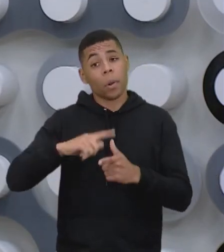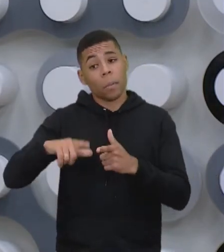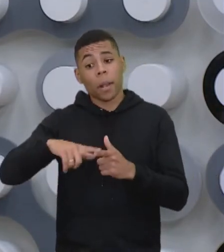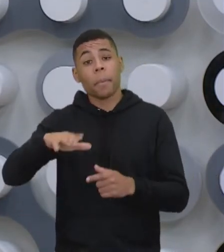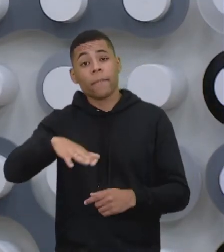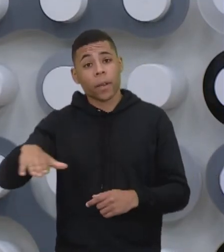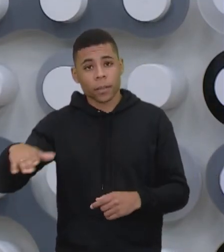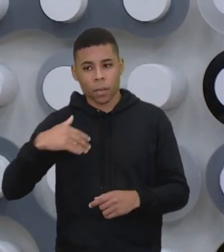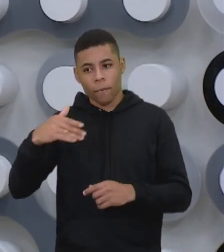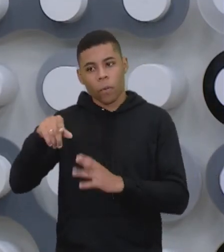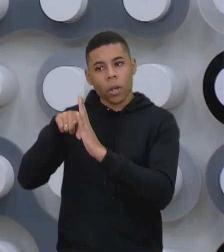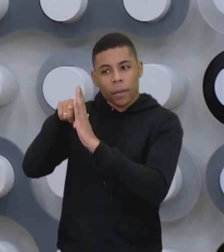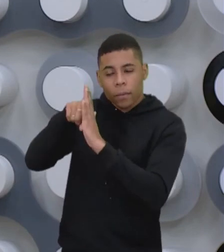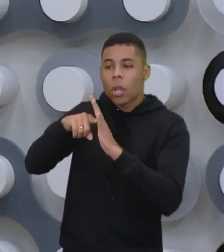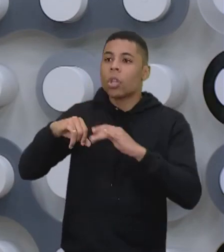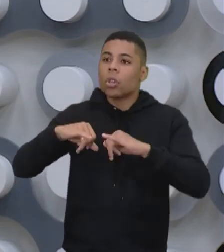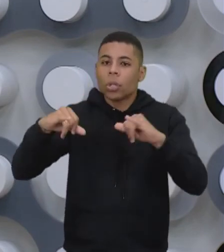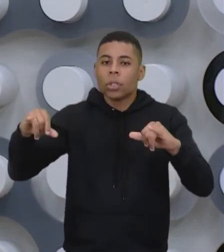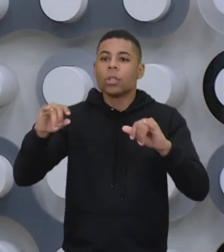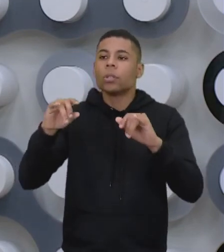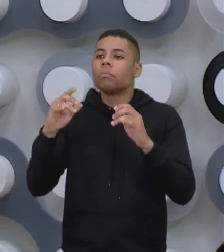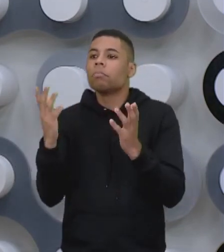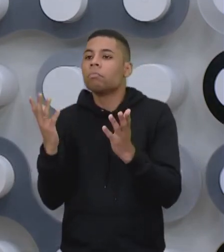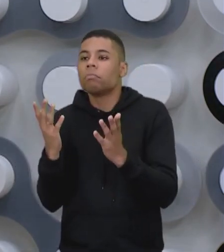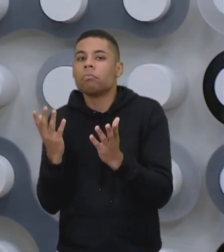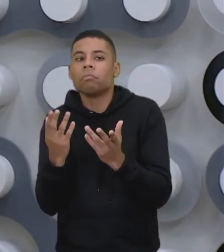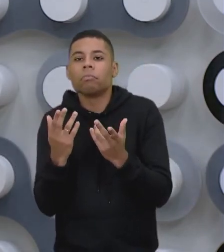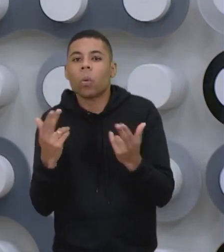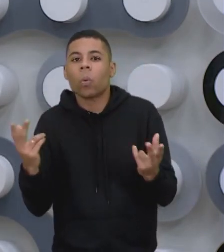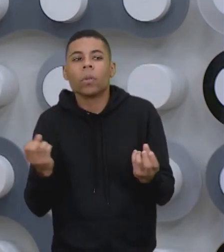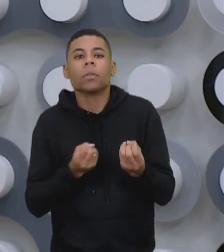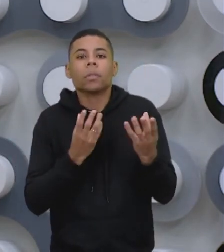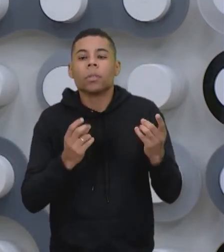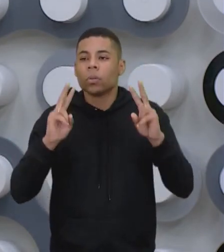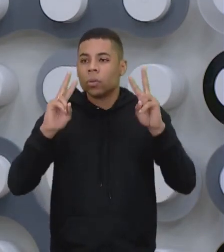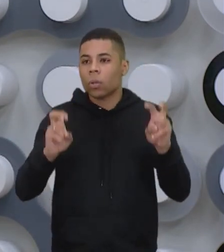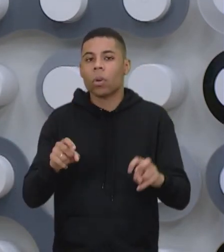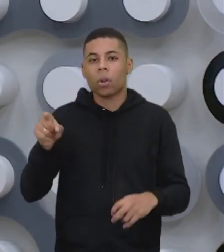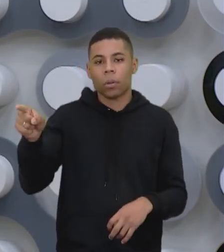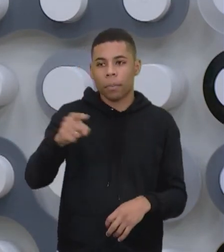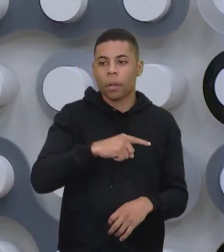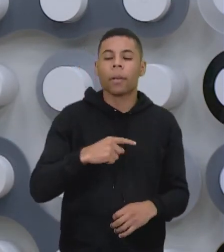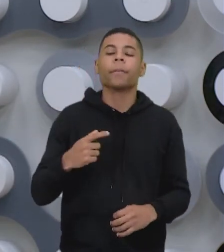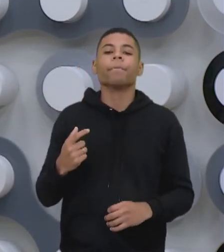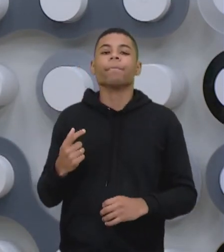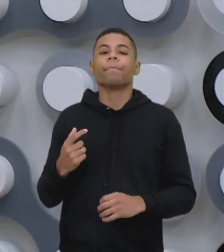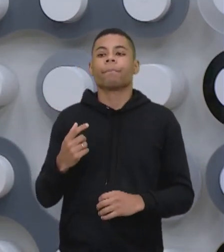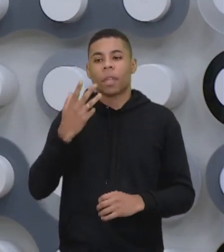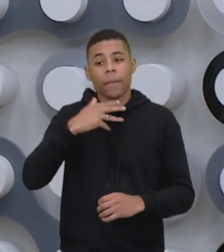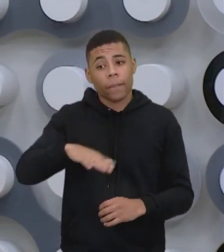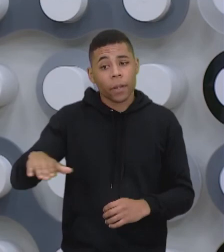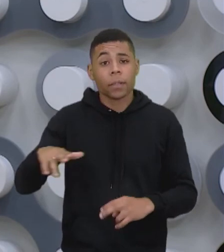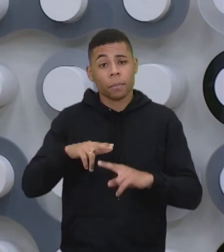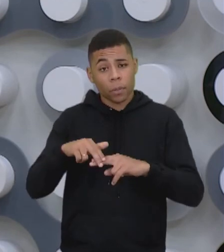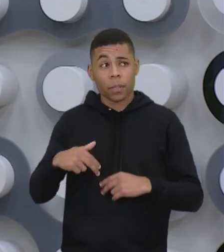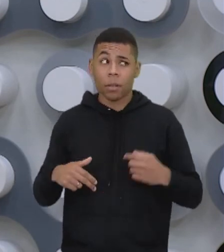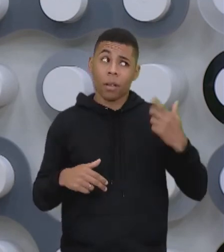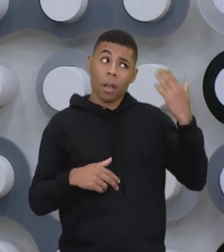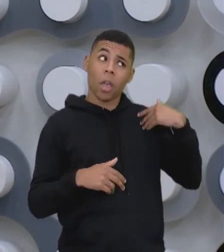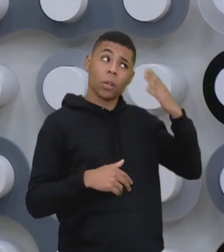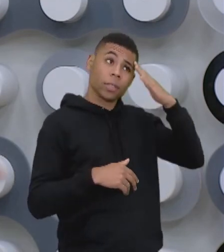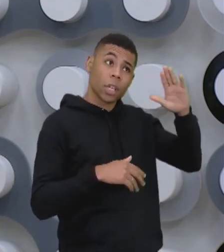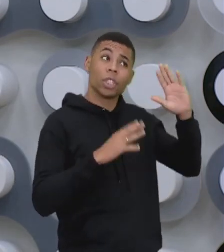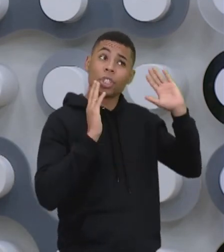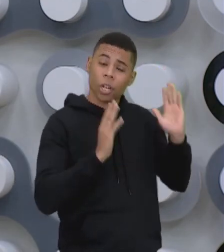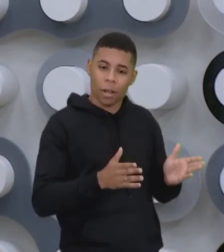vou investigar notícias e se tratando de infância, aí você vai usar o aprendizado que você teve na